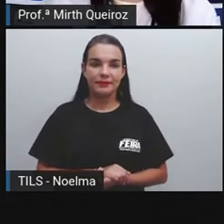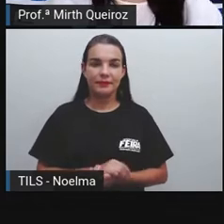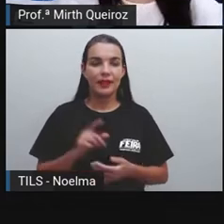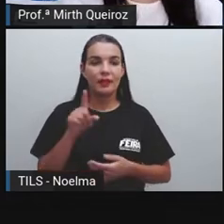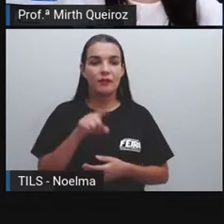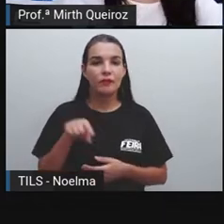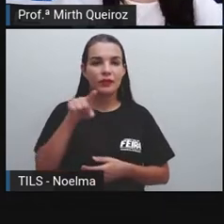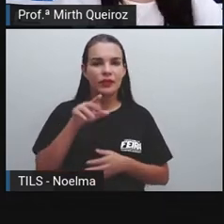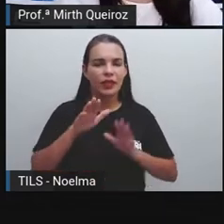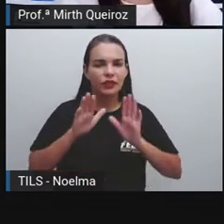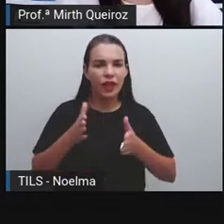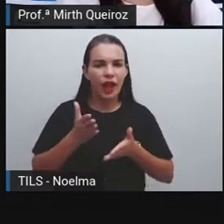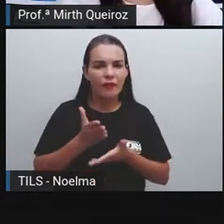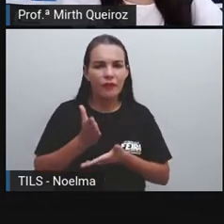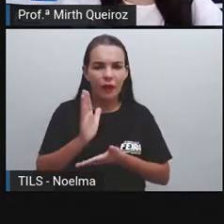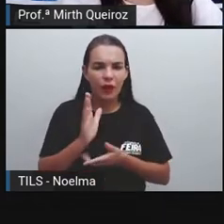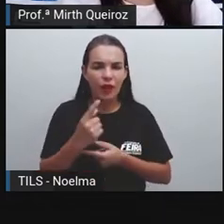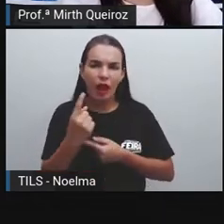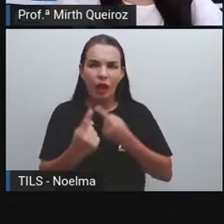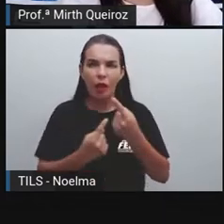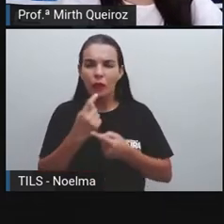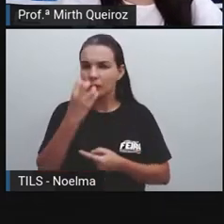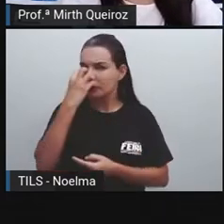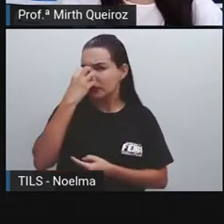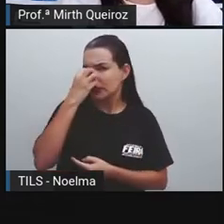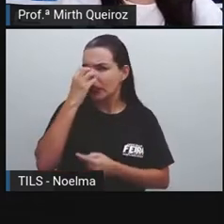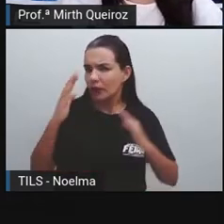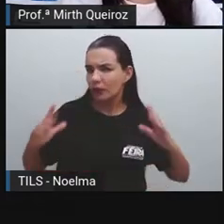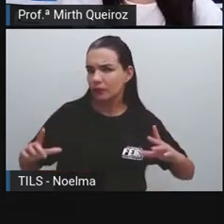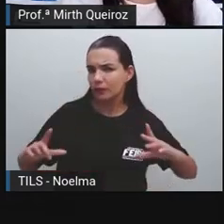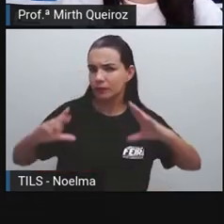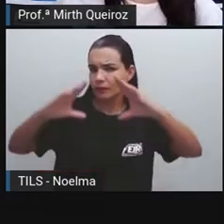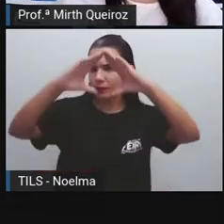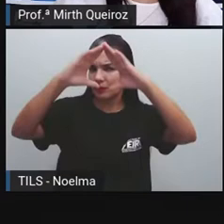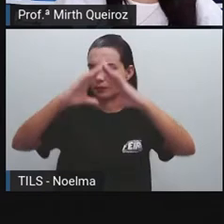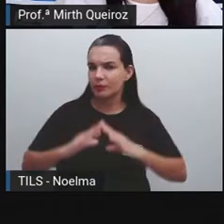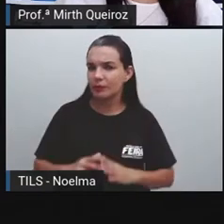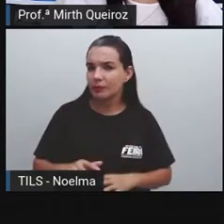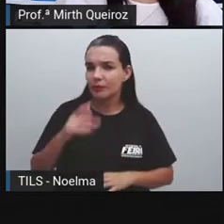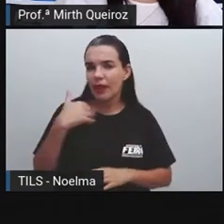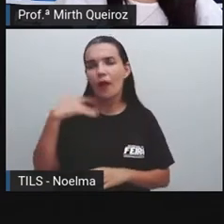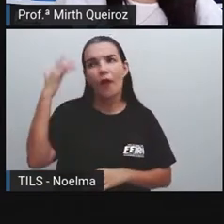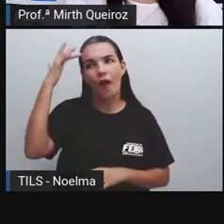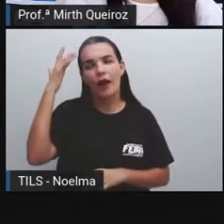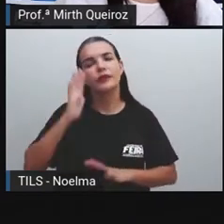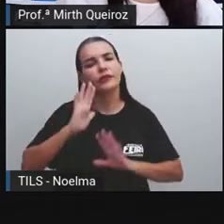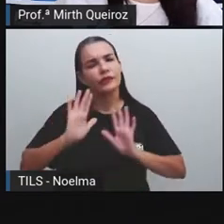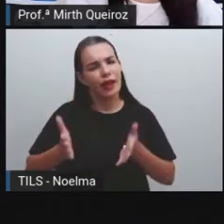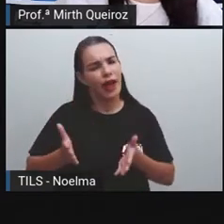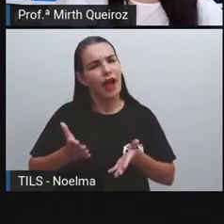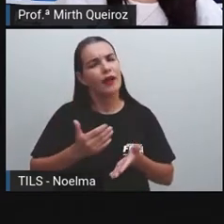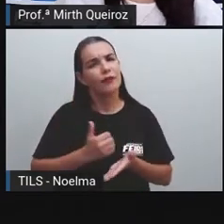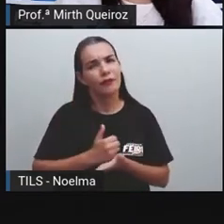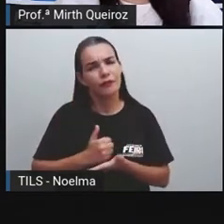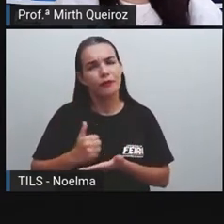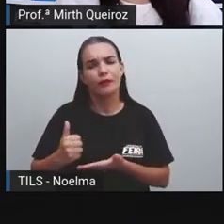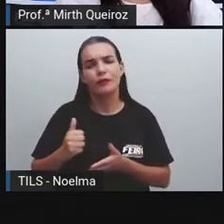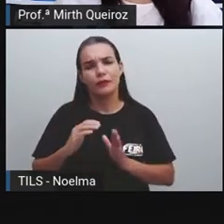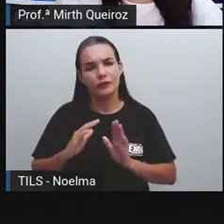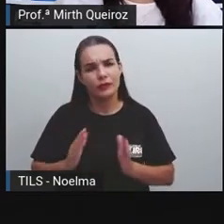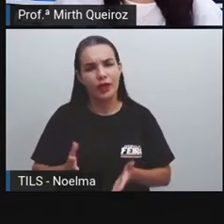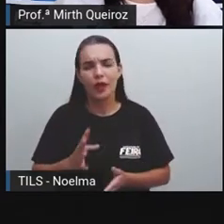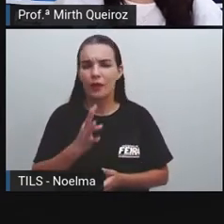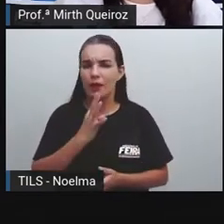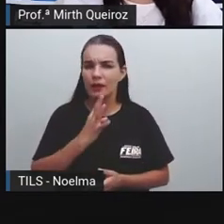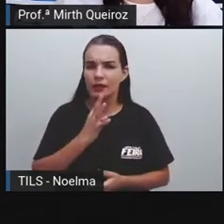Você já foi a um circo? Eu acredito que todos vocês devem ter ido, né? Conhecido aí um